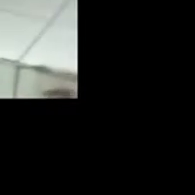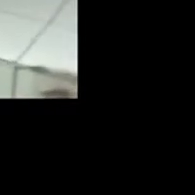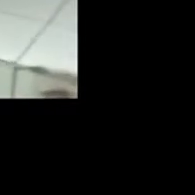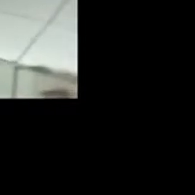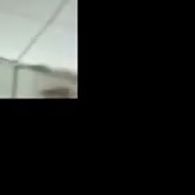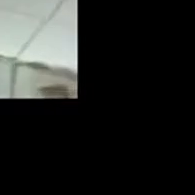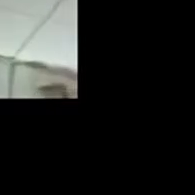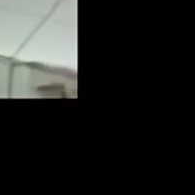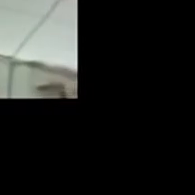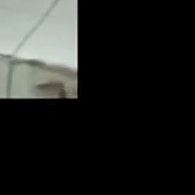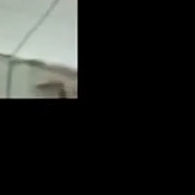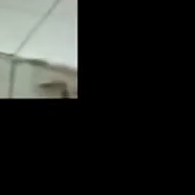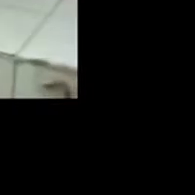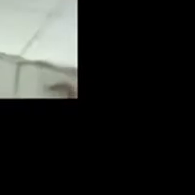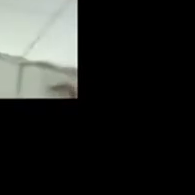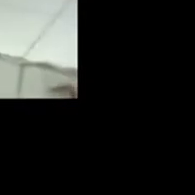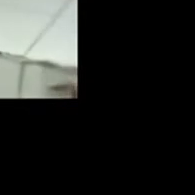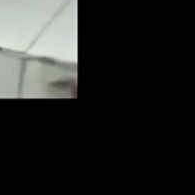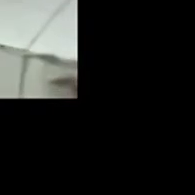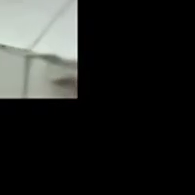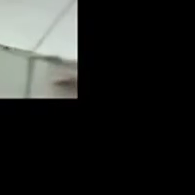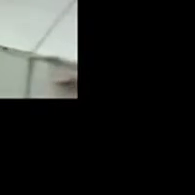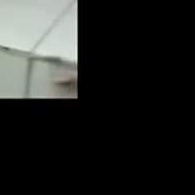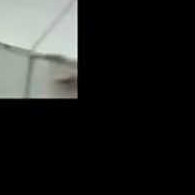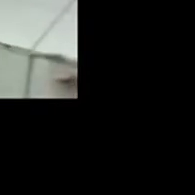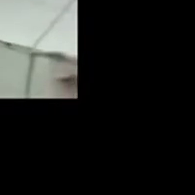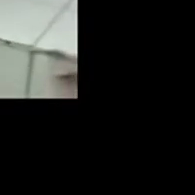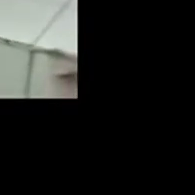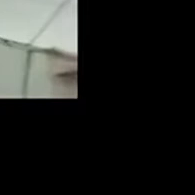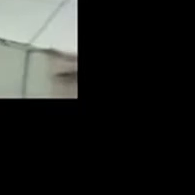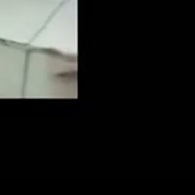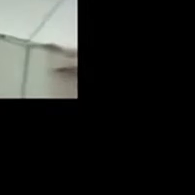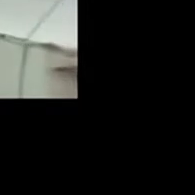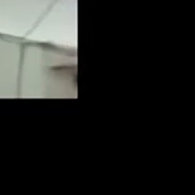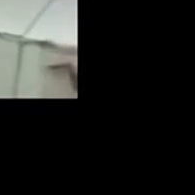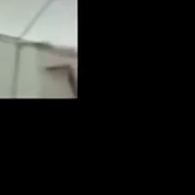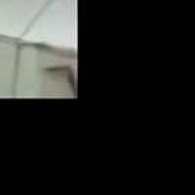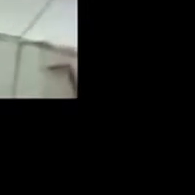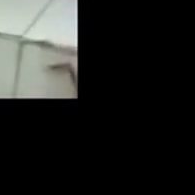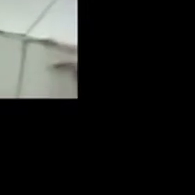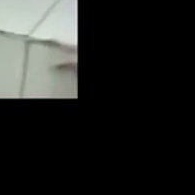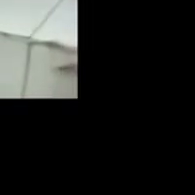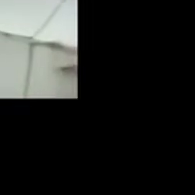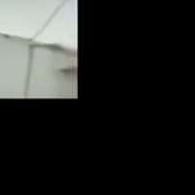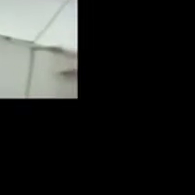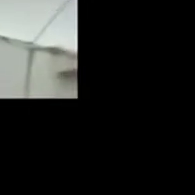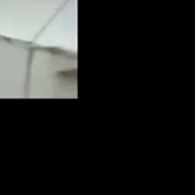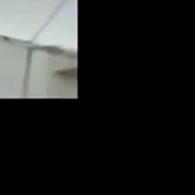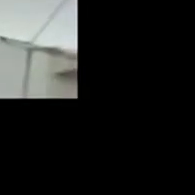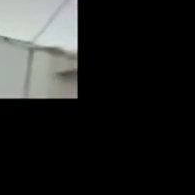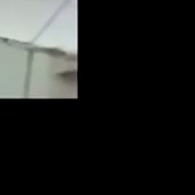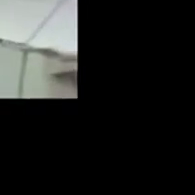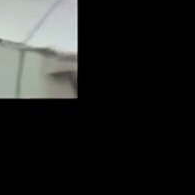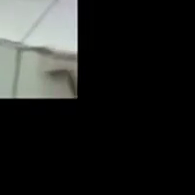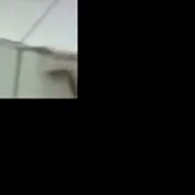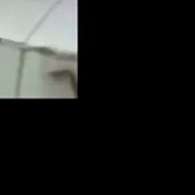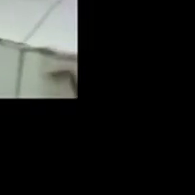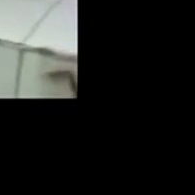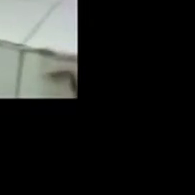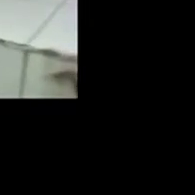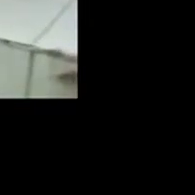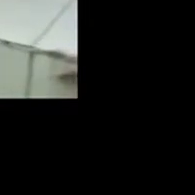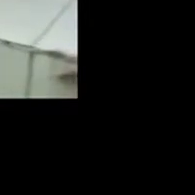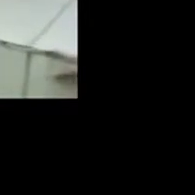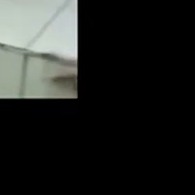Arini, fui estudante do curso de mestrado em sistemas de saúde, fruto de cooperação internacional